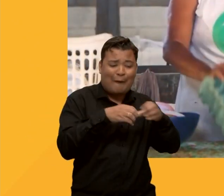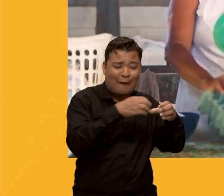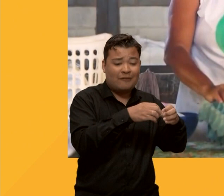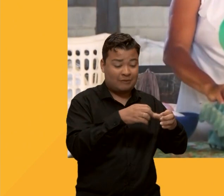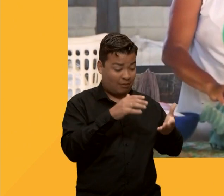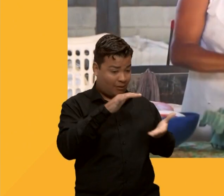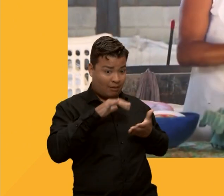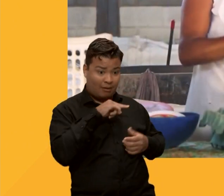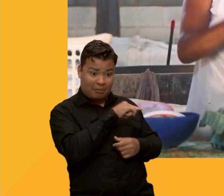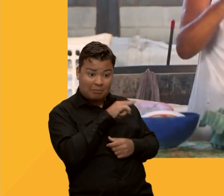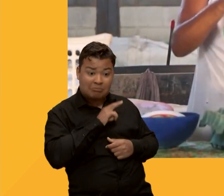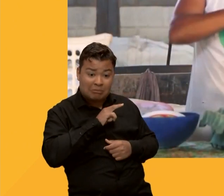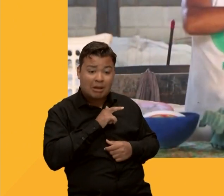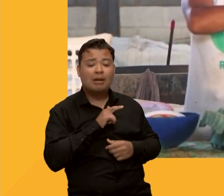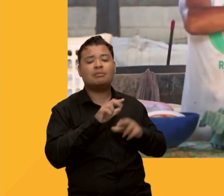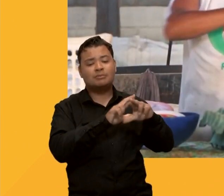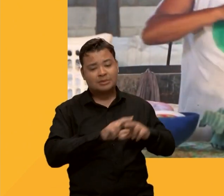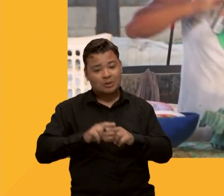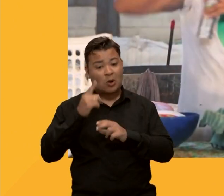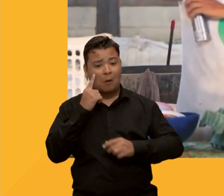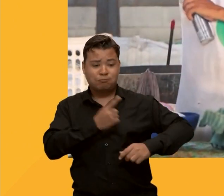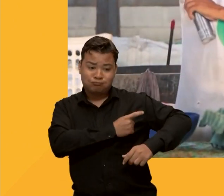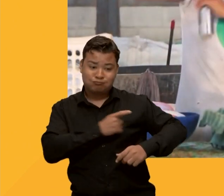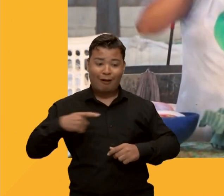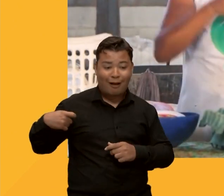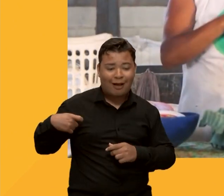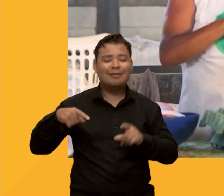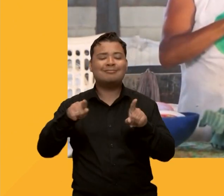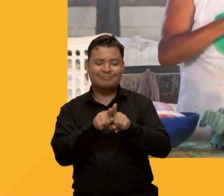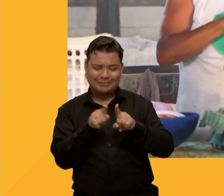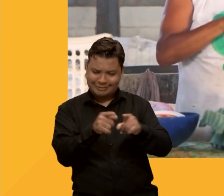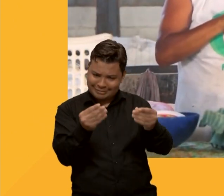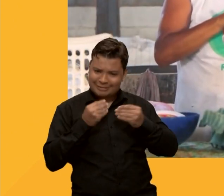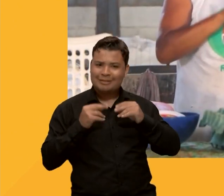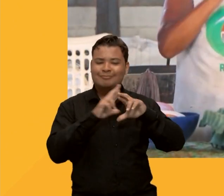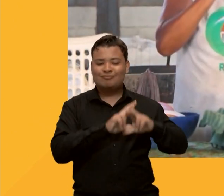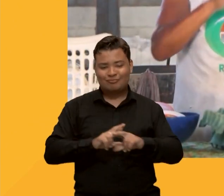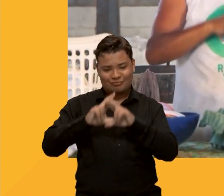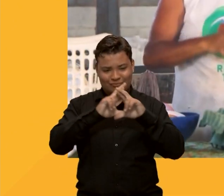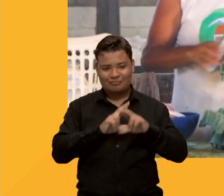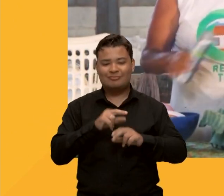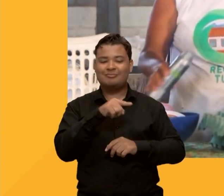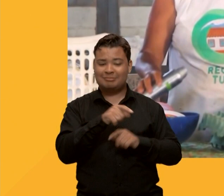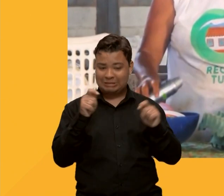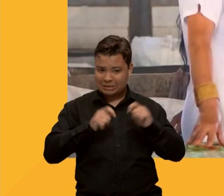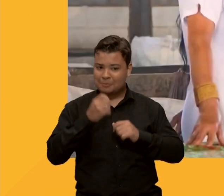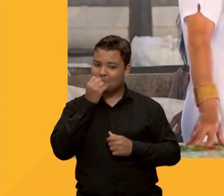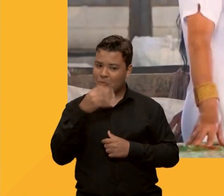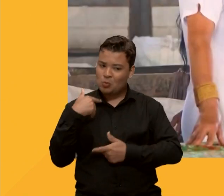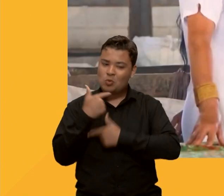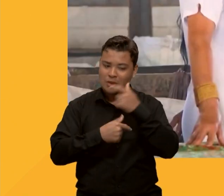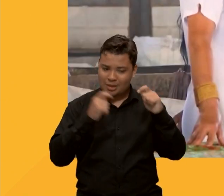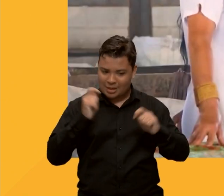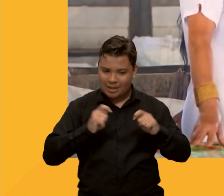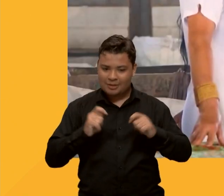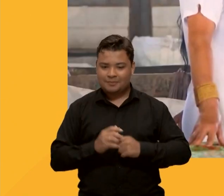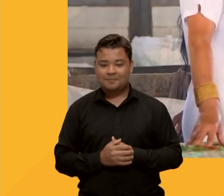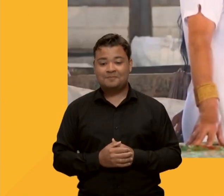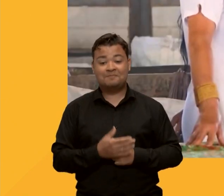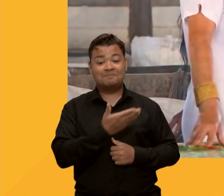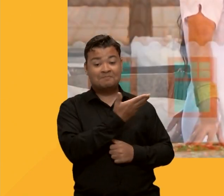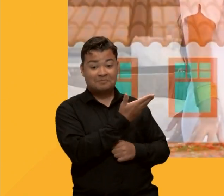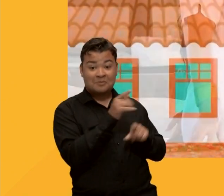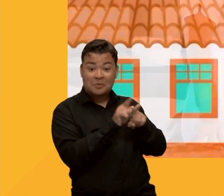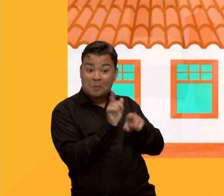pra gente. Desodorante também, ó. Manda pra gente, de alumínio. É bom pra gente trabalhar. Até esse filme, nós